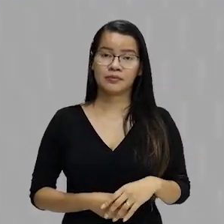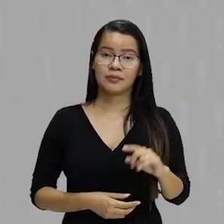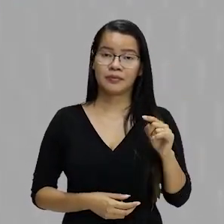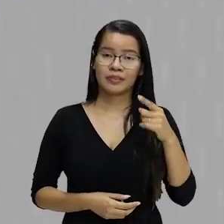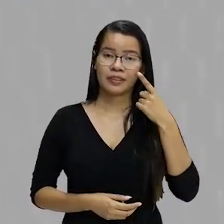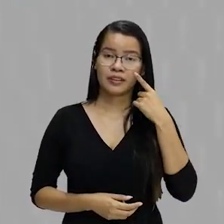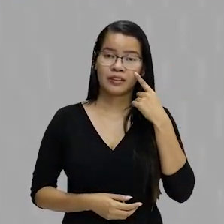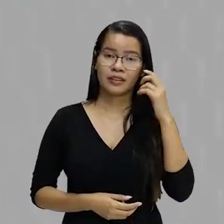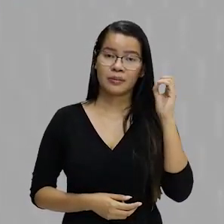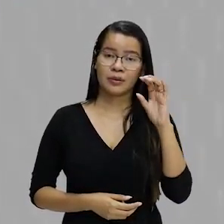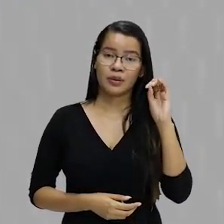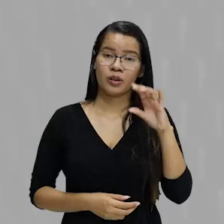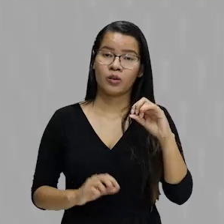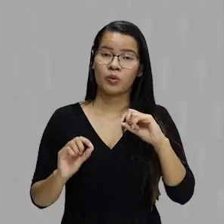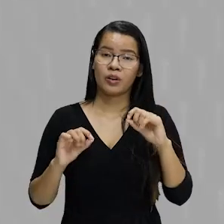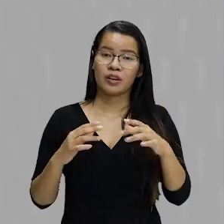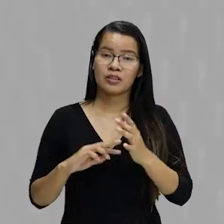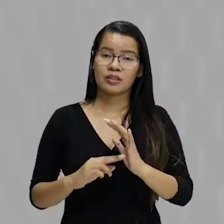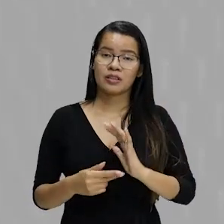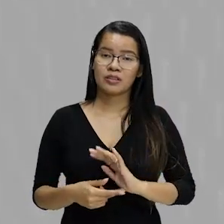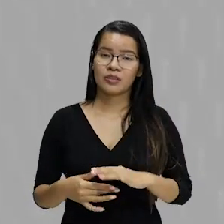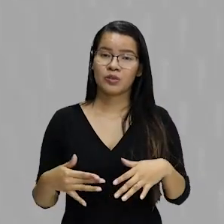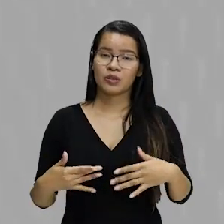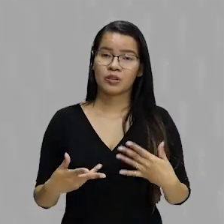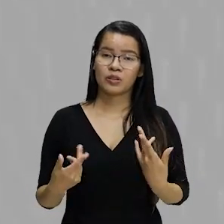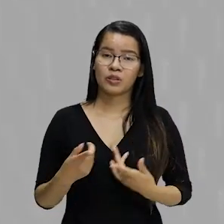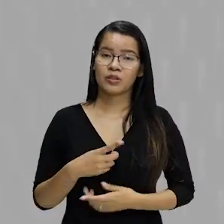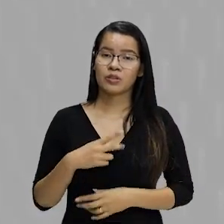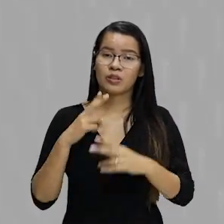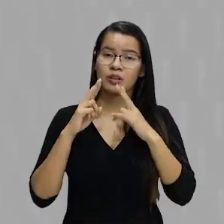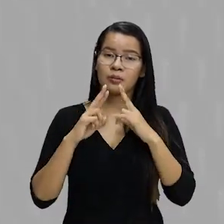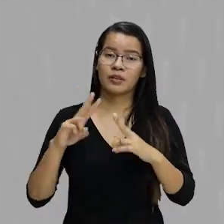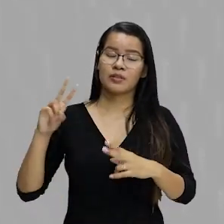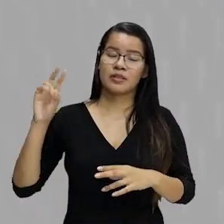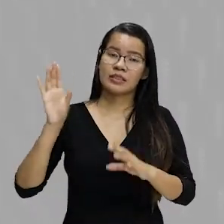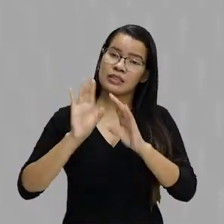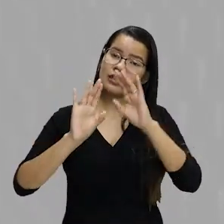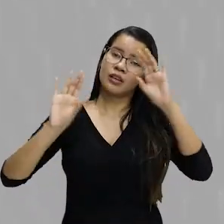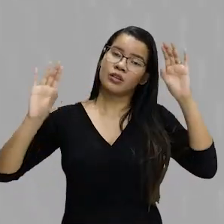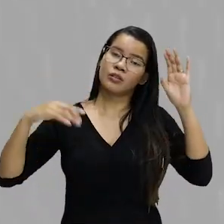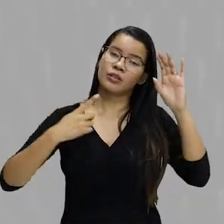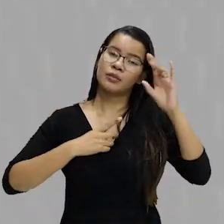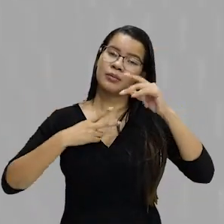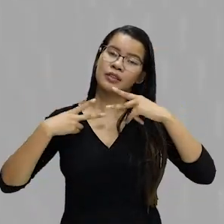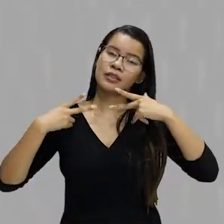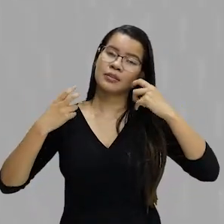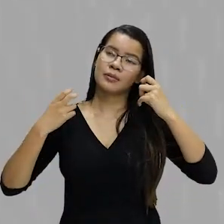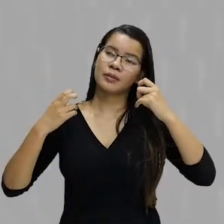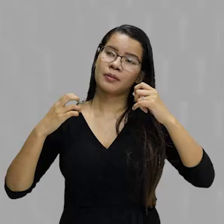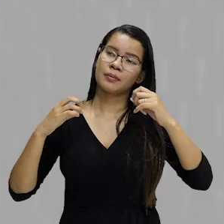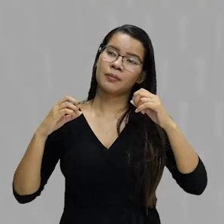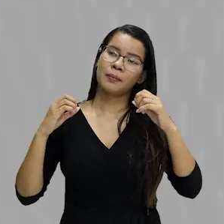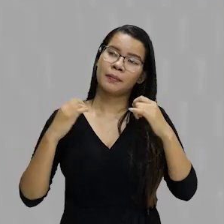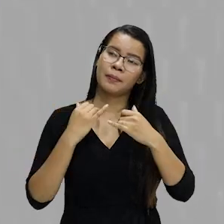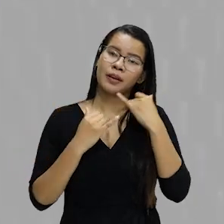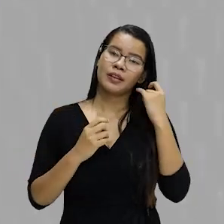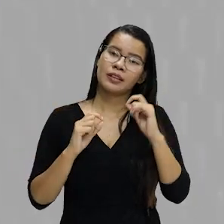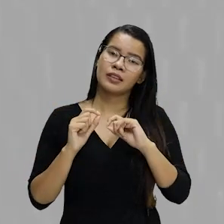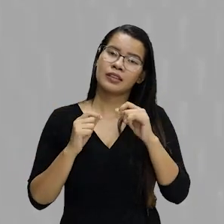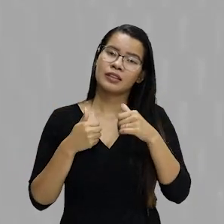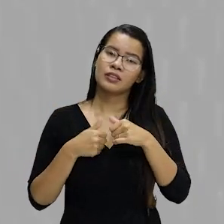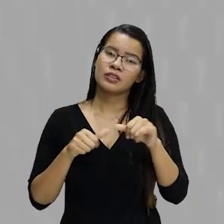Essa ideia de piscar é o seguinte: quando nós olhamos para o céu, nós percebemos que as estrelas, se você olhar fixamente, parece que as estrelas elas